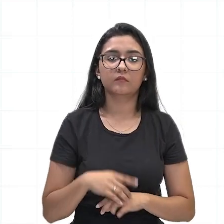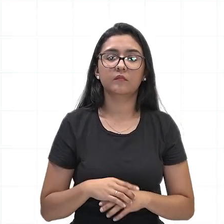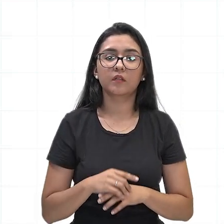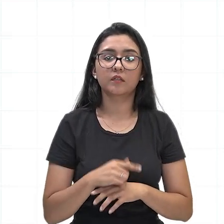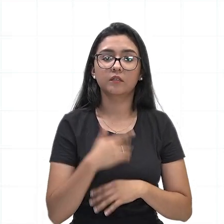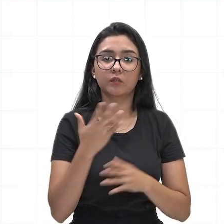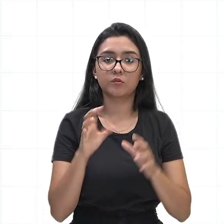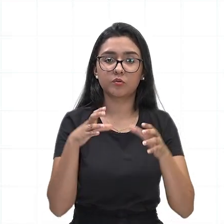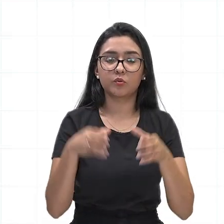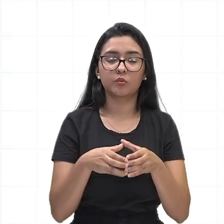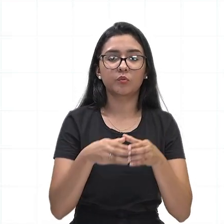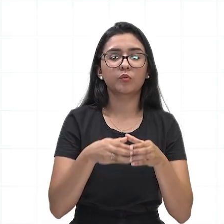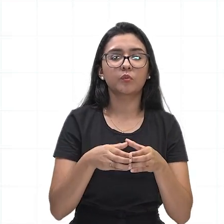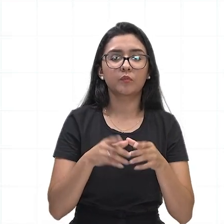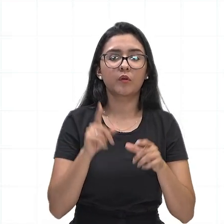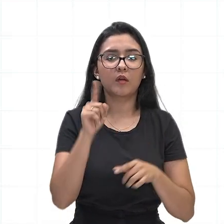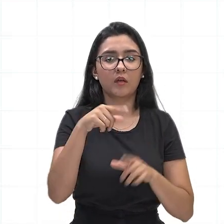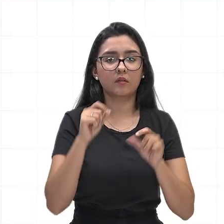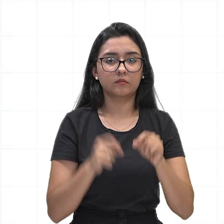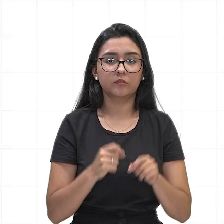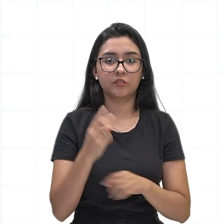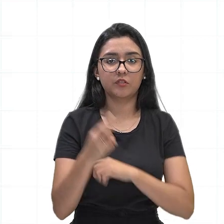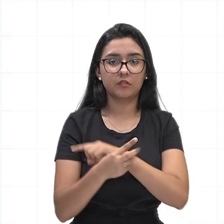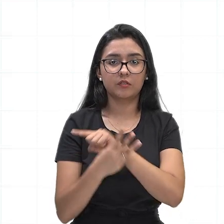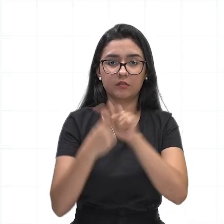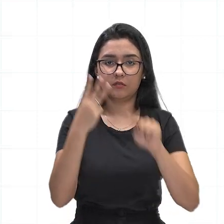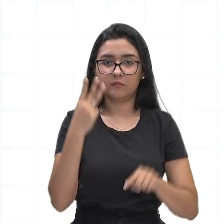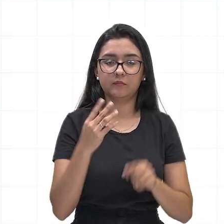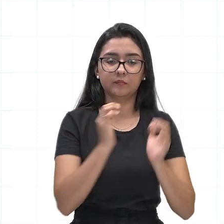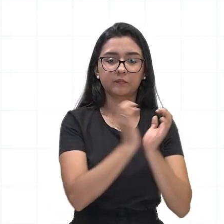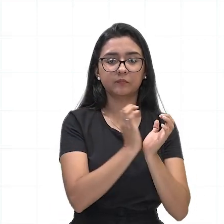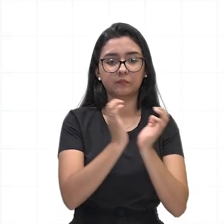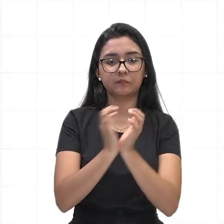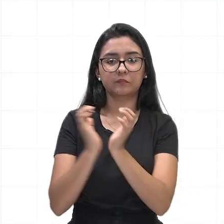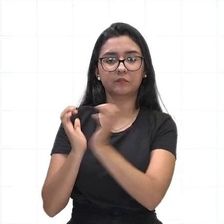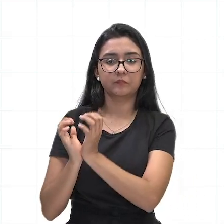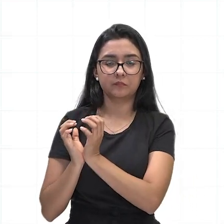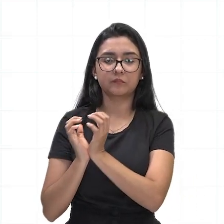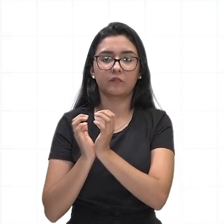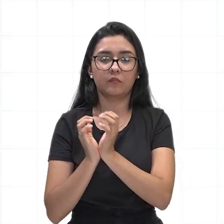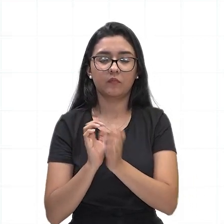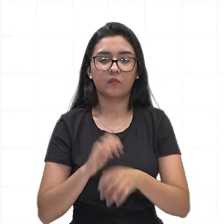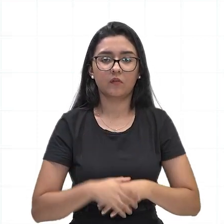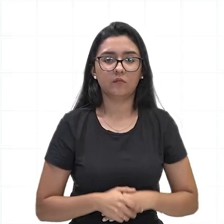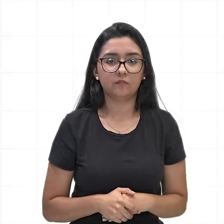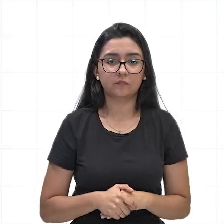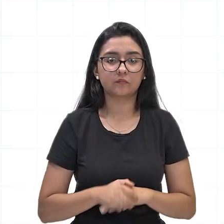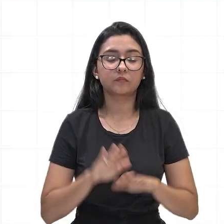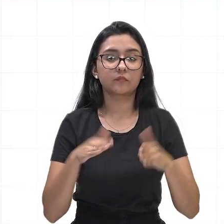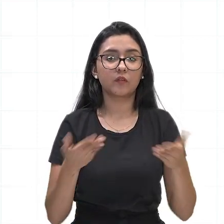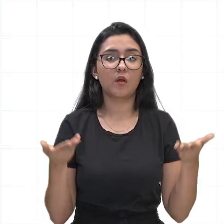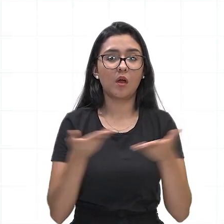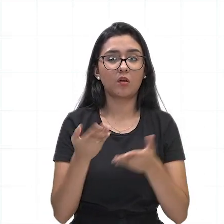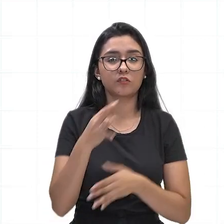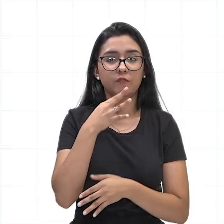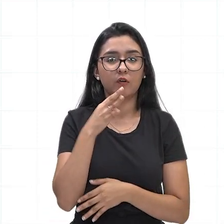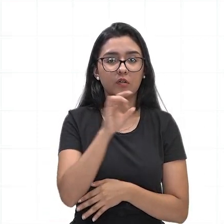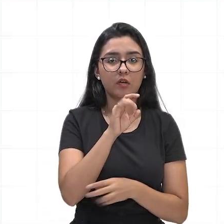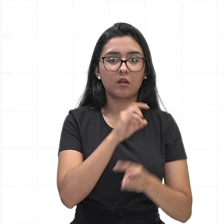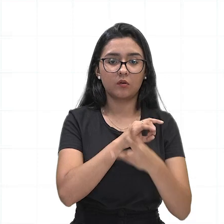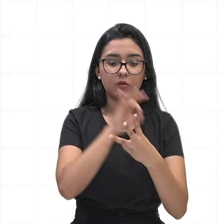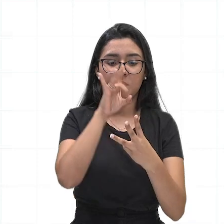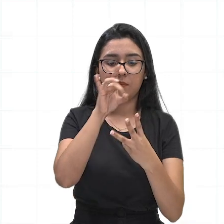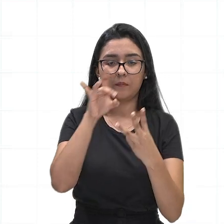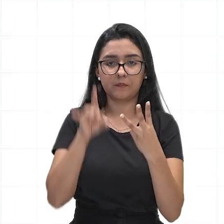estão divididos em 3 grupos, os turbelários, os trematódeos e os cestódeos, tá? Então, a gente vai